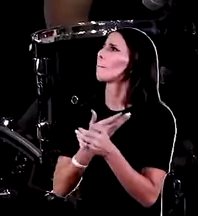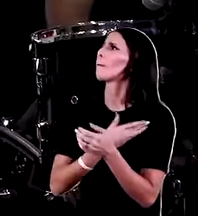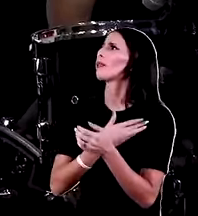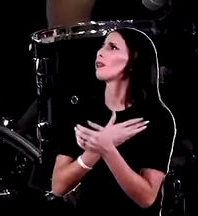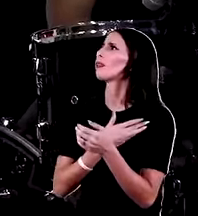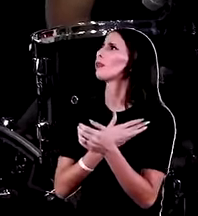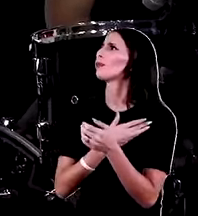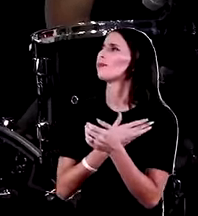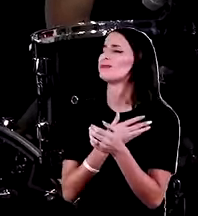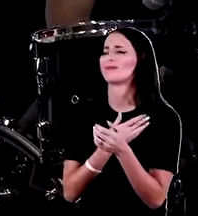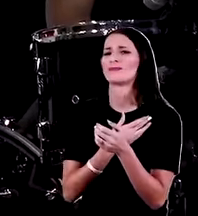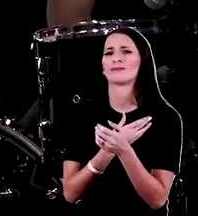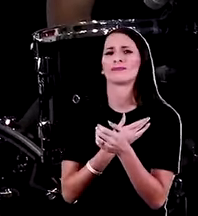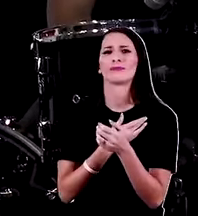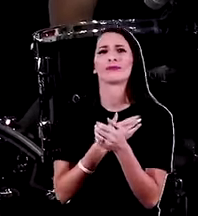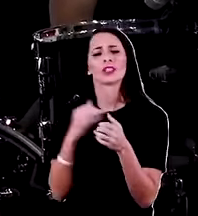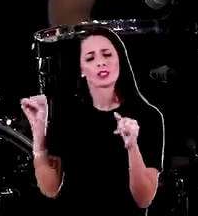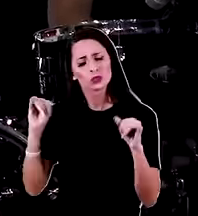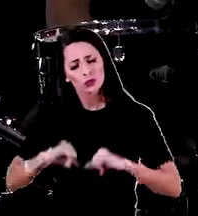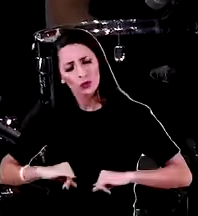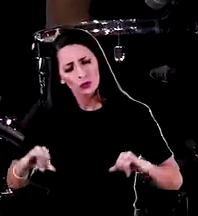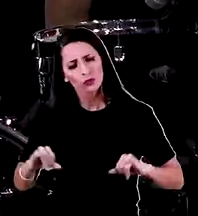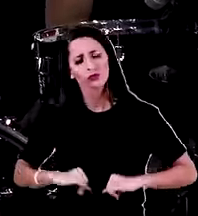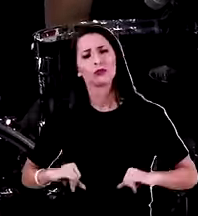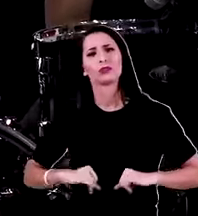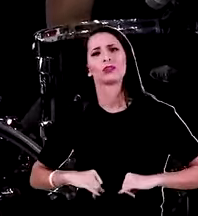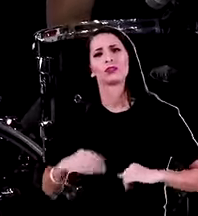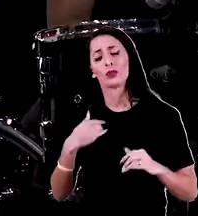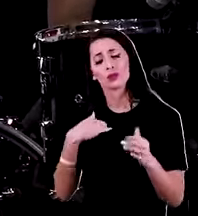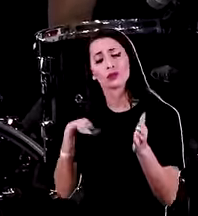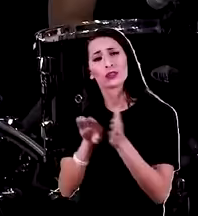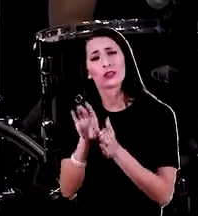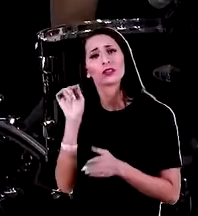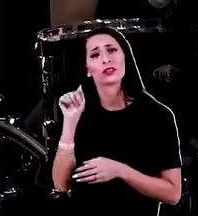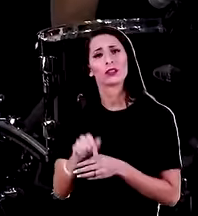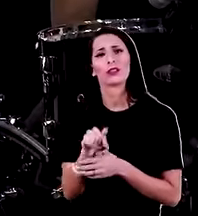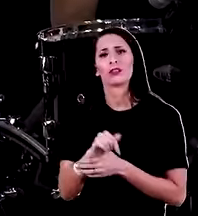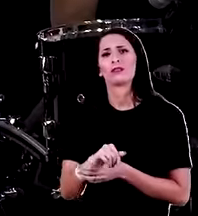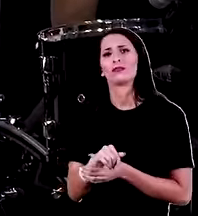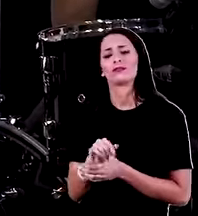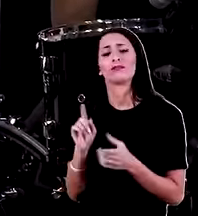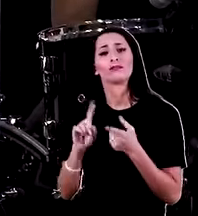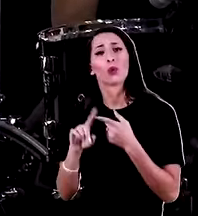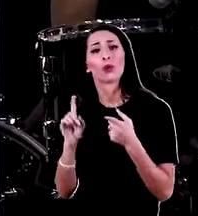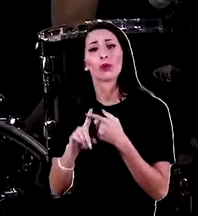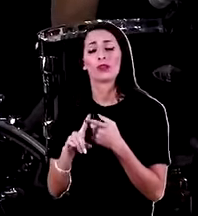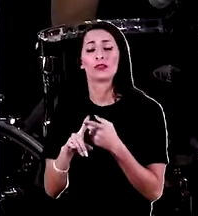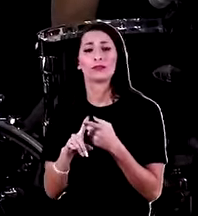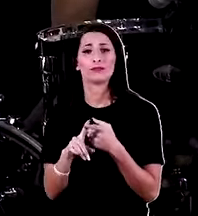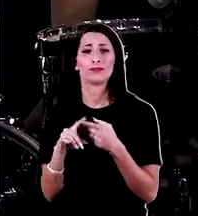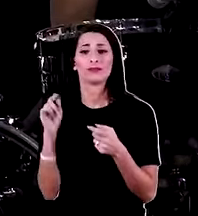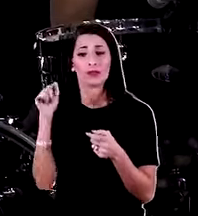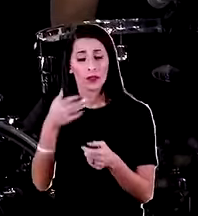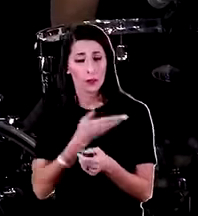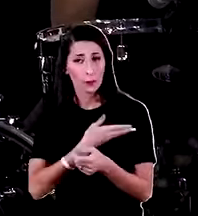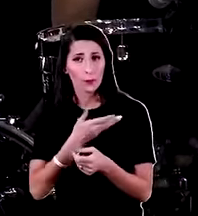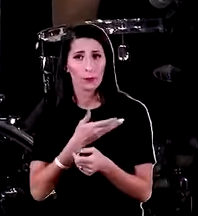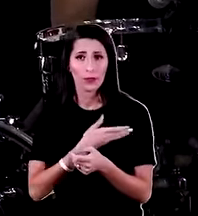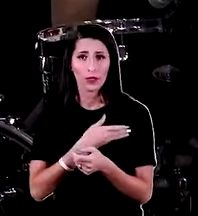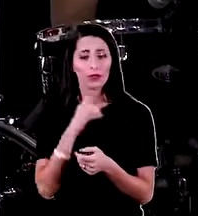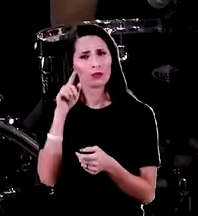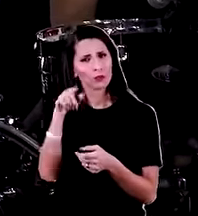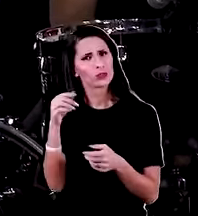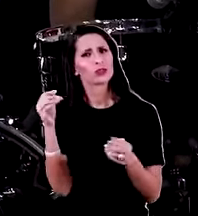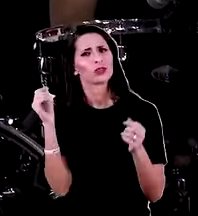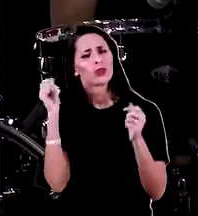Eu vim aqui por ela. Você consegue colocar toda a sua dor guardada por um momento e fazer